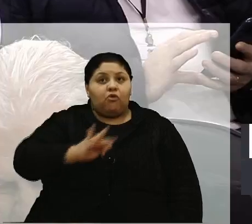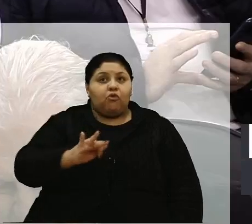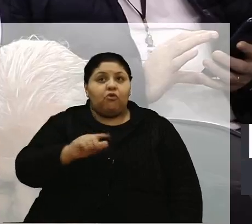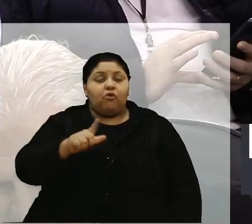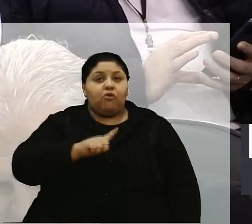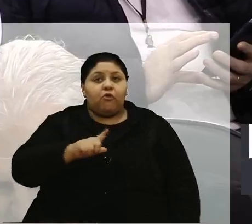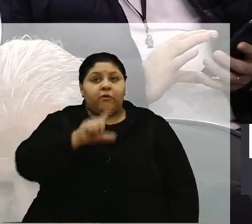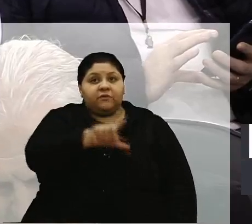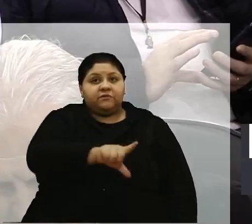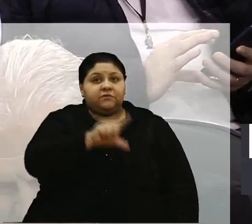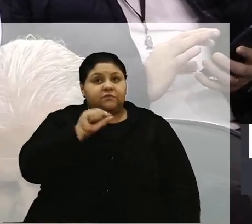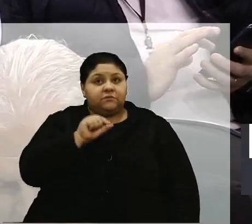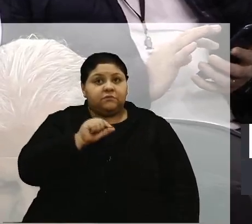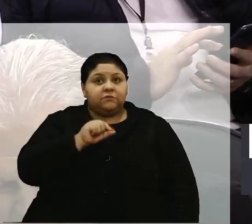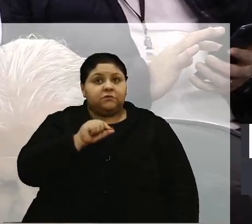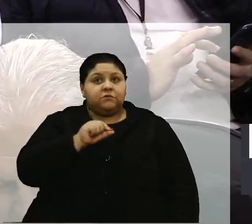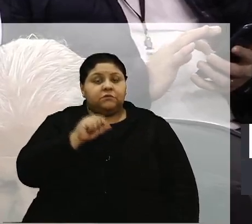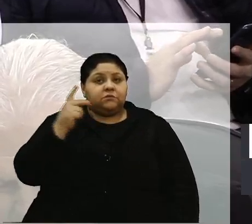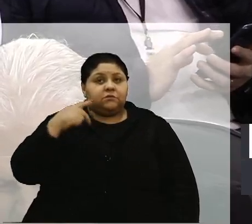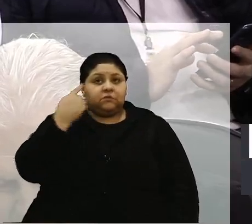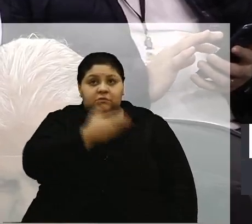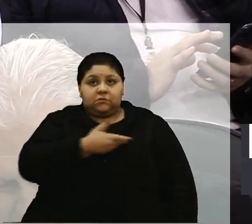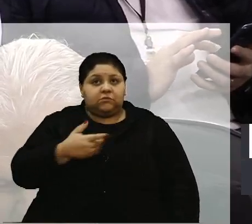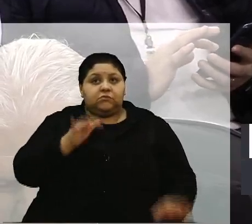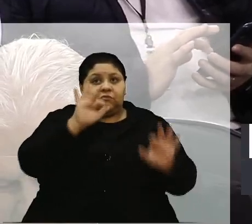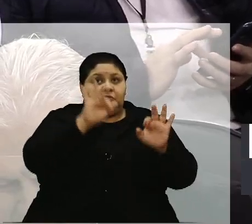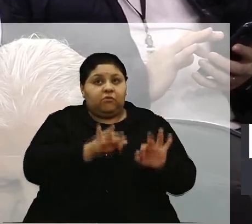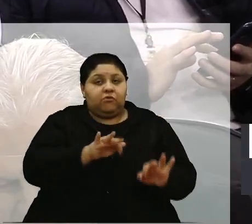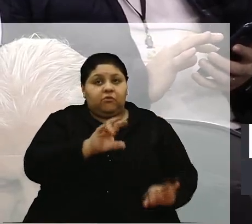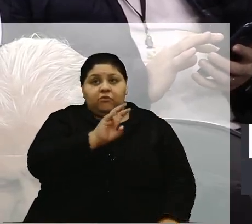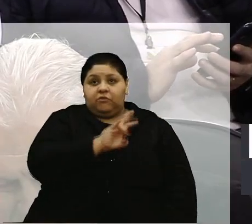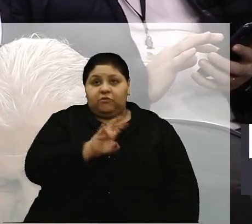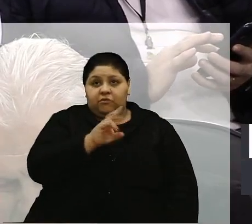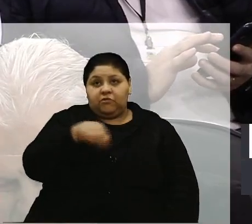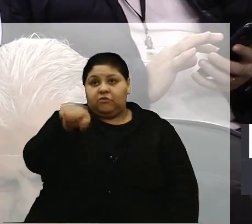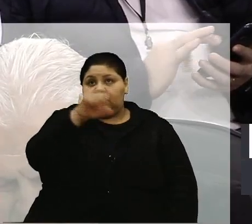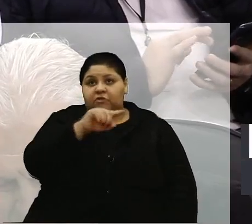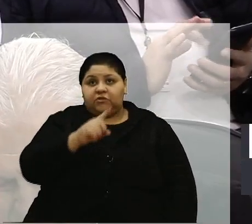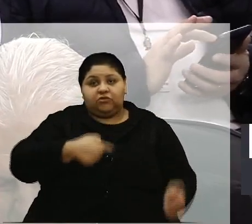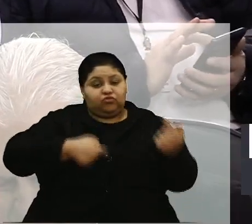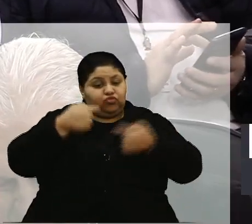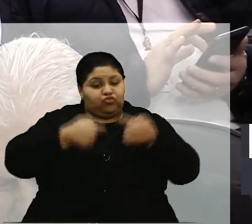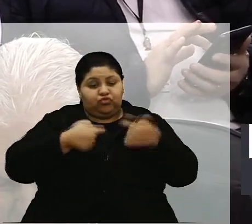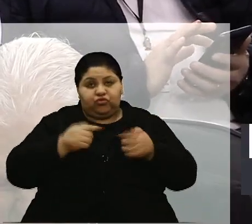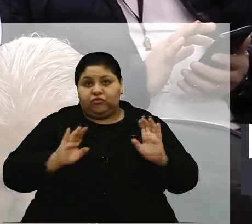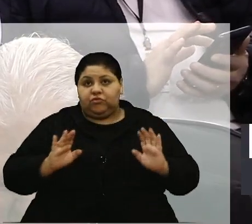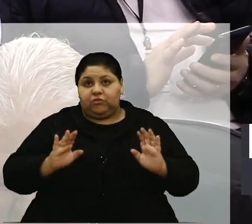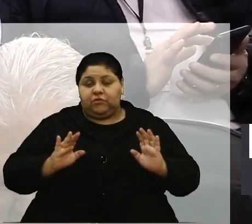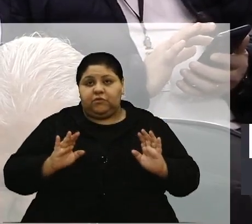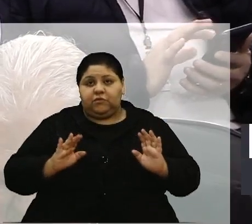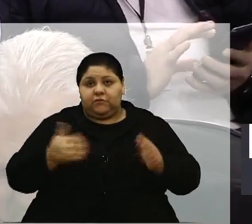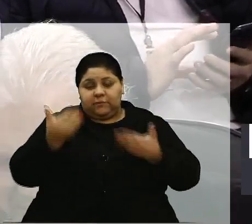medidas públicas e necessárias para acabar com a drogadição. Porque senão a gente vai ficar só batendo cabeça e não vai para lugar nenhum. Obrigado, presidente.